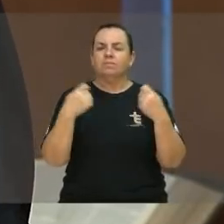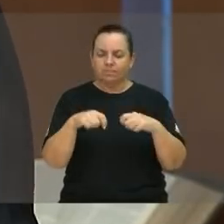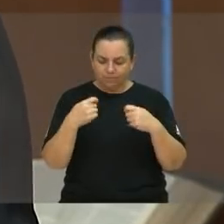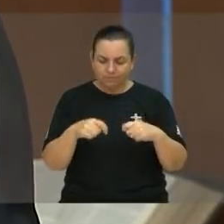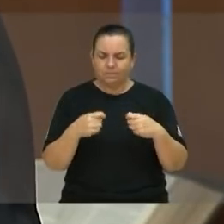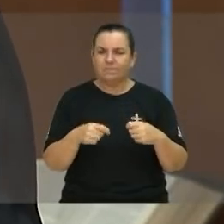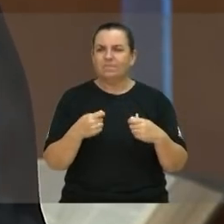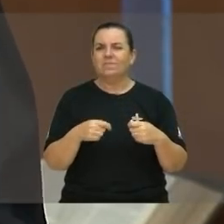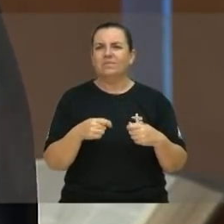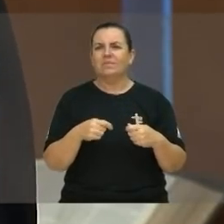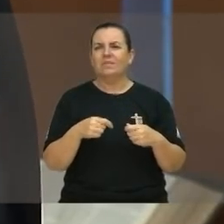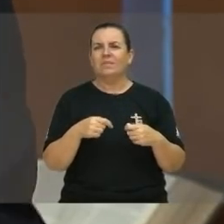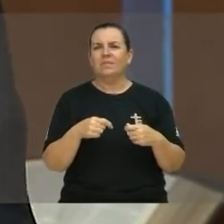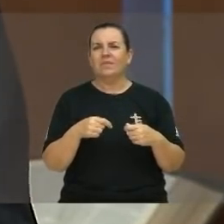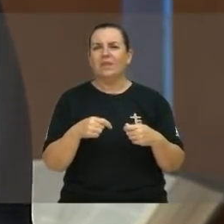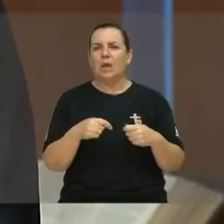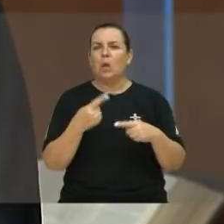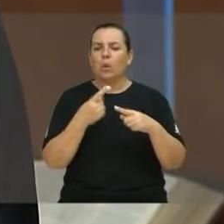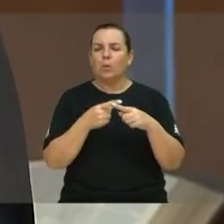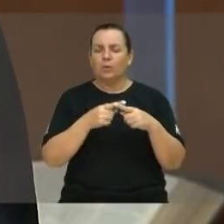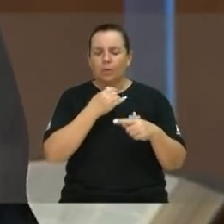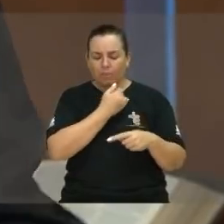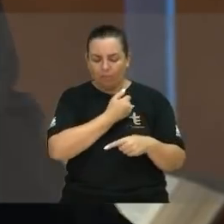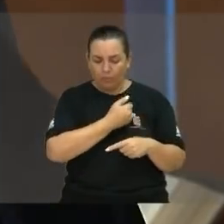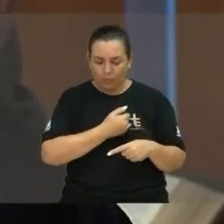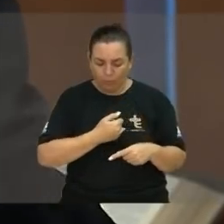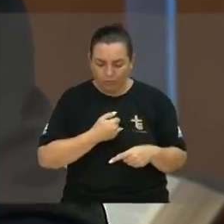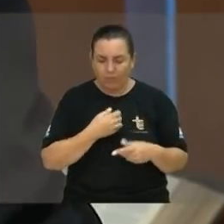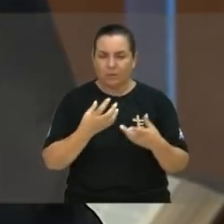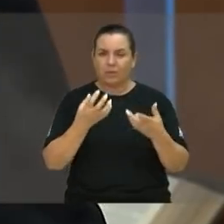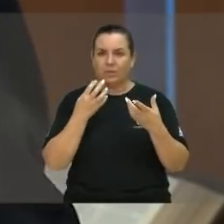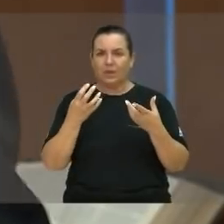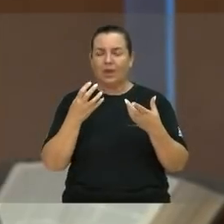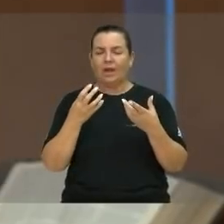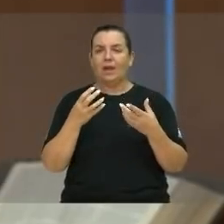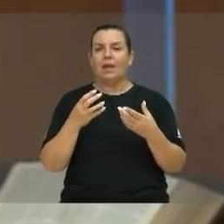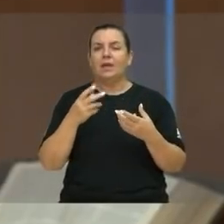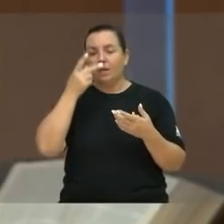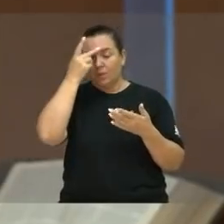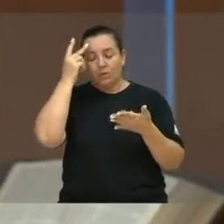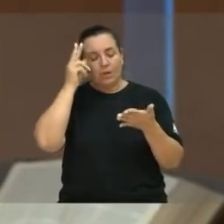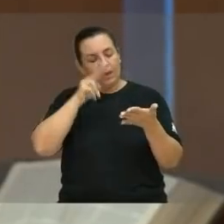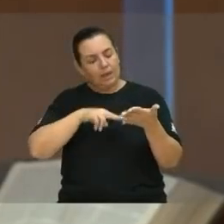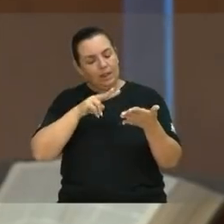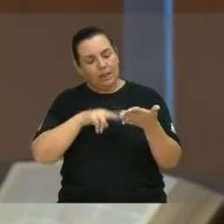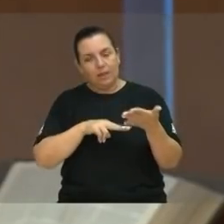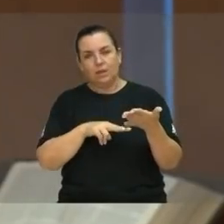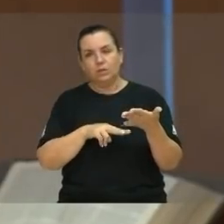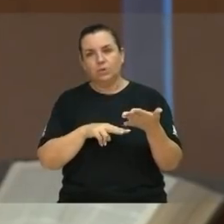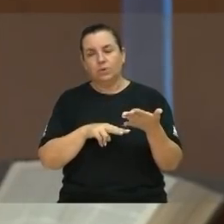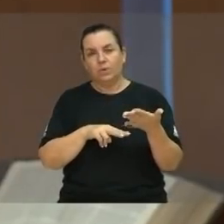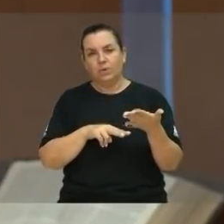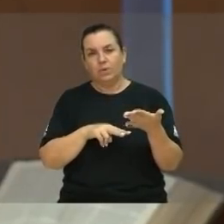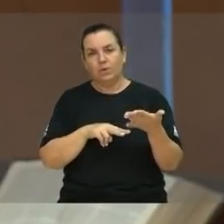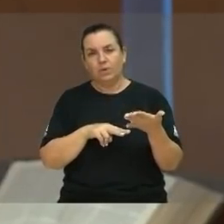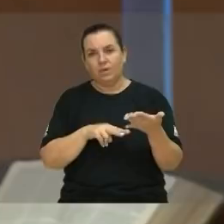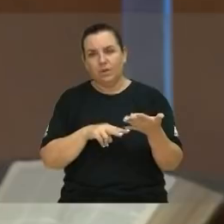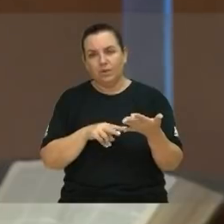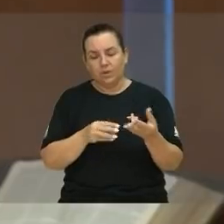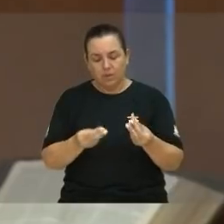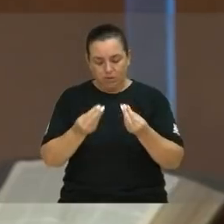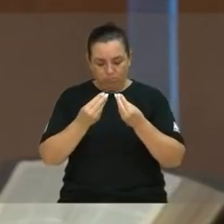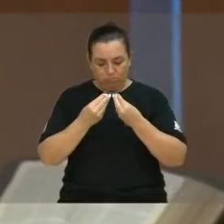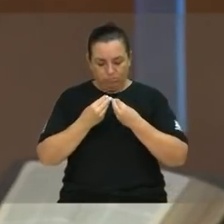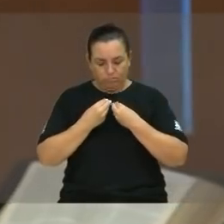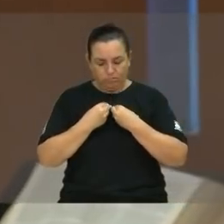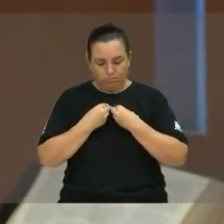o evangelista se pretende que o leitor com ideários de discípulo integra no